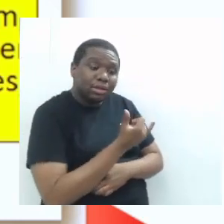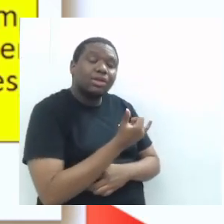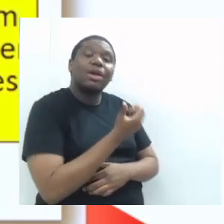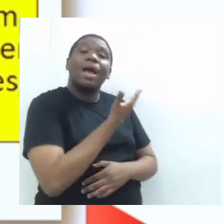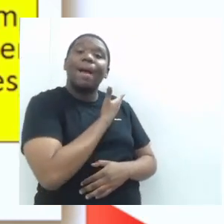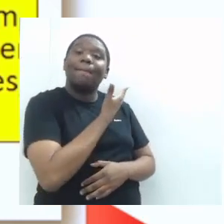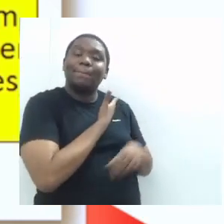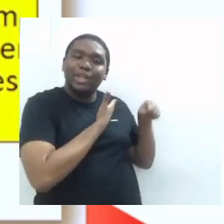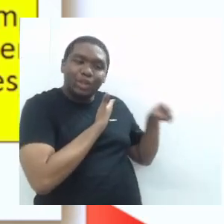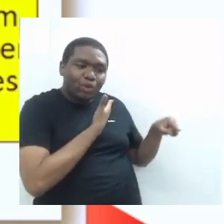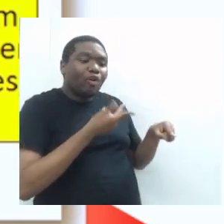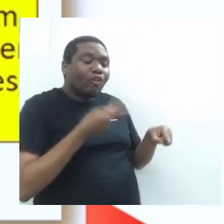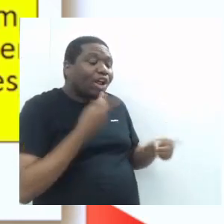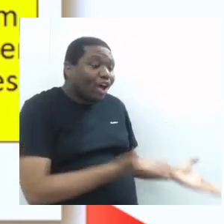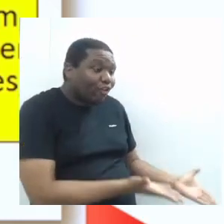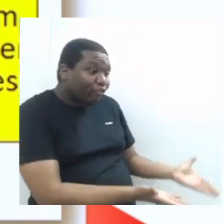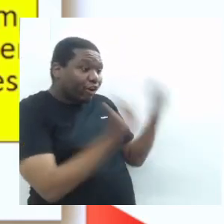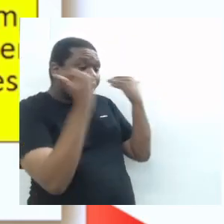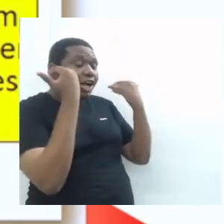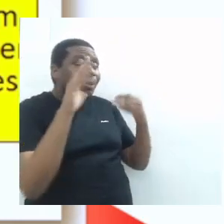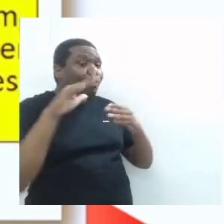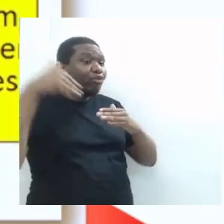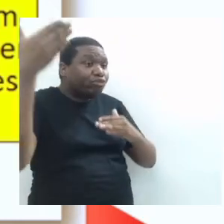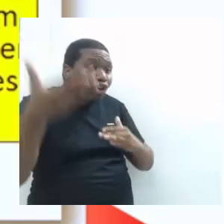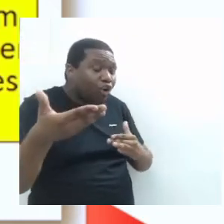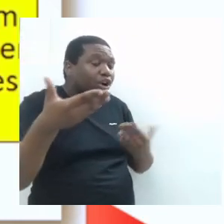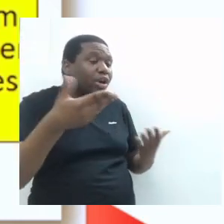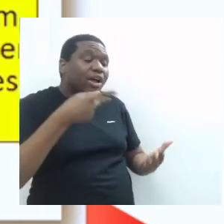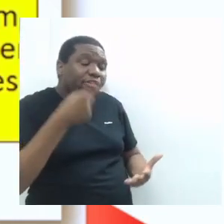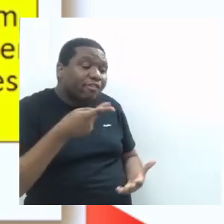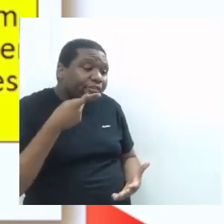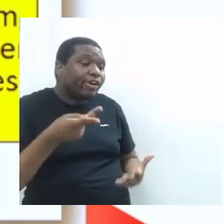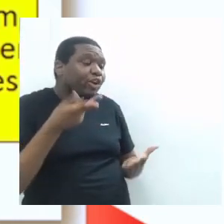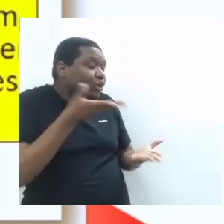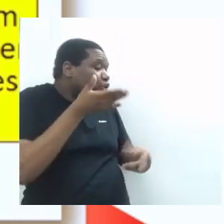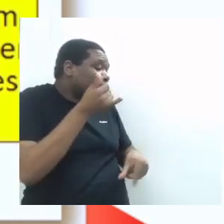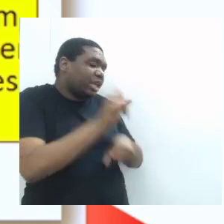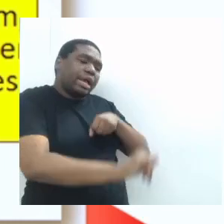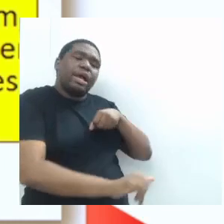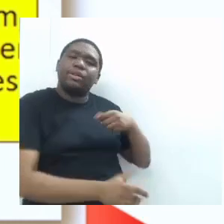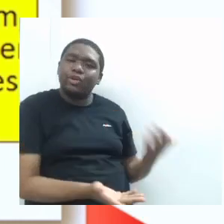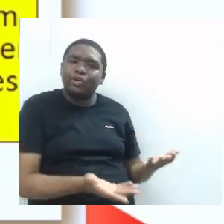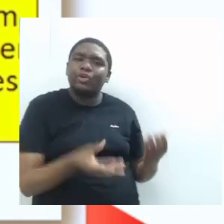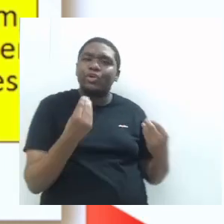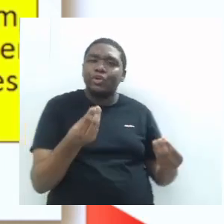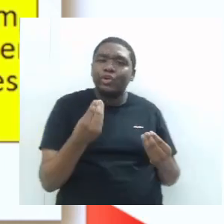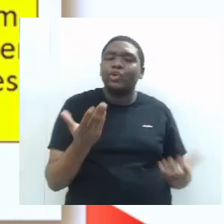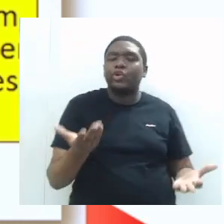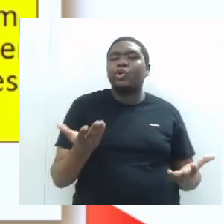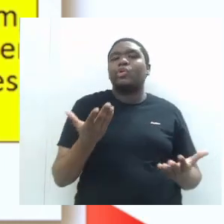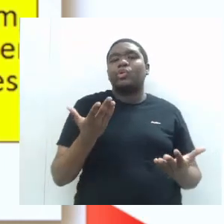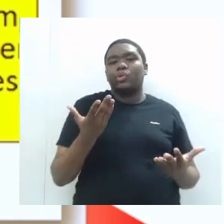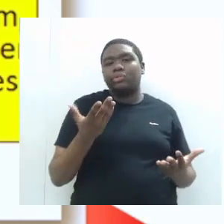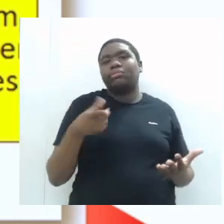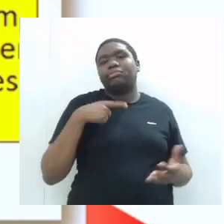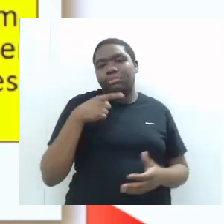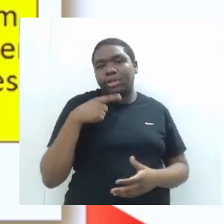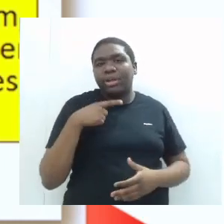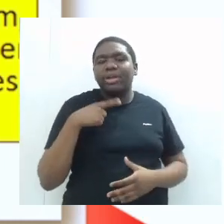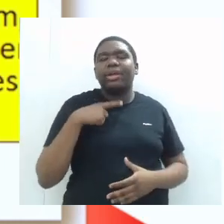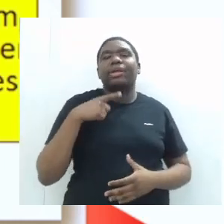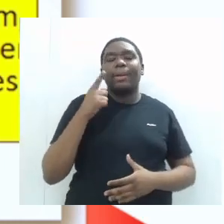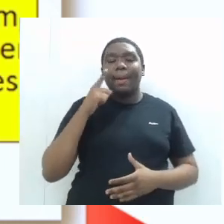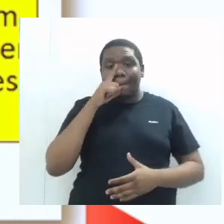companheiros a situação extremamente enganosa em que se encontra, correrá, segundo Platão,